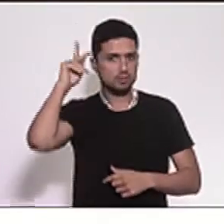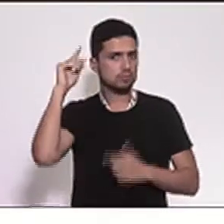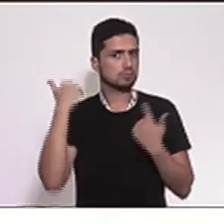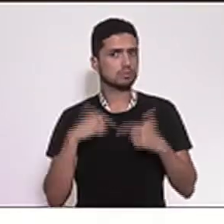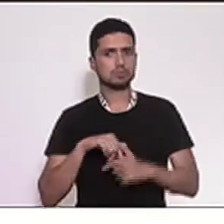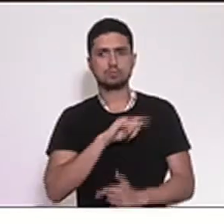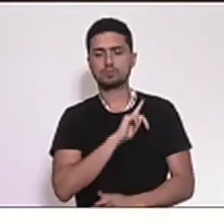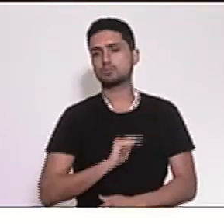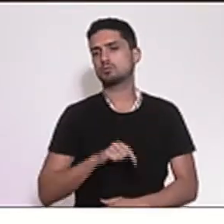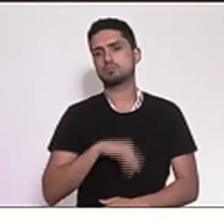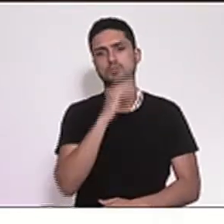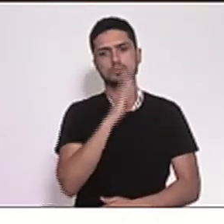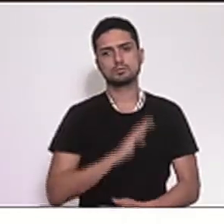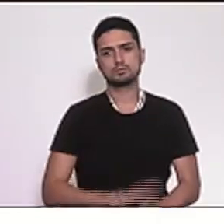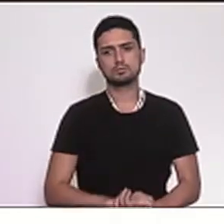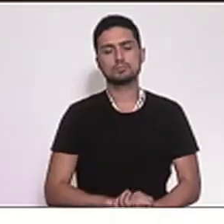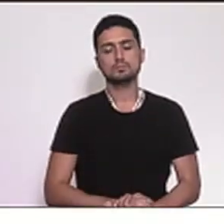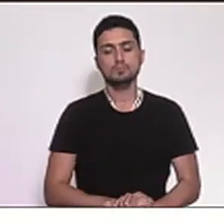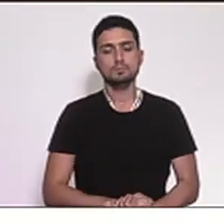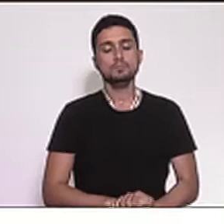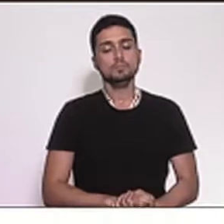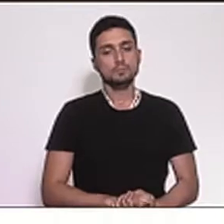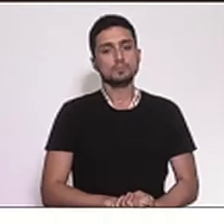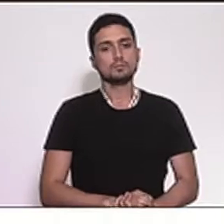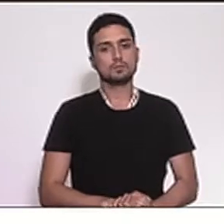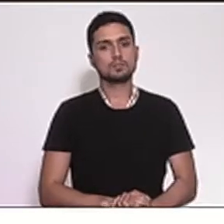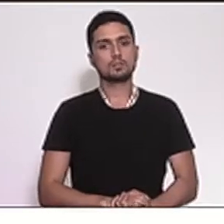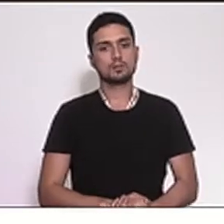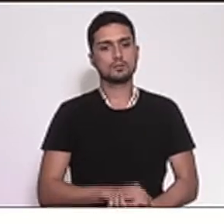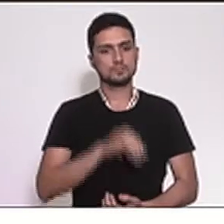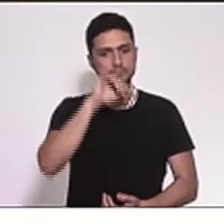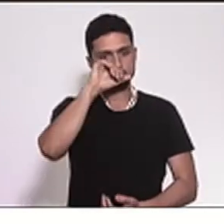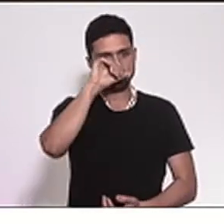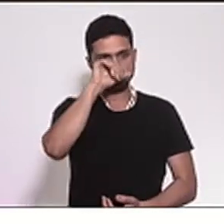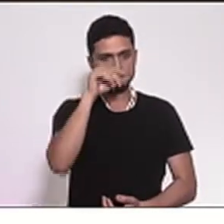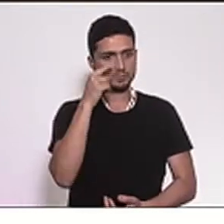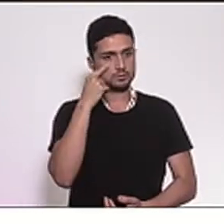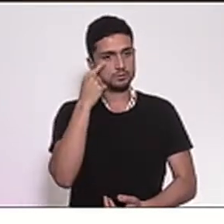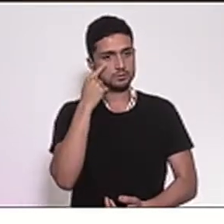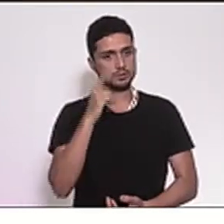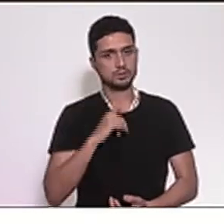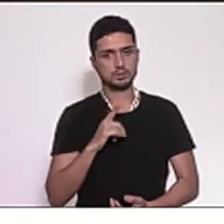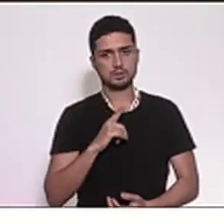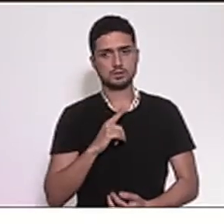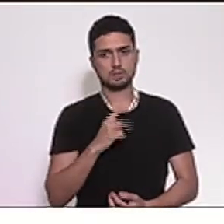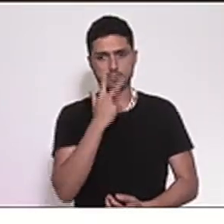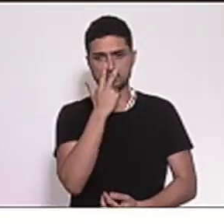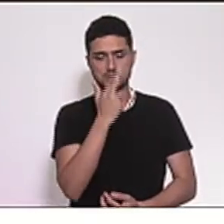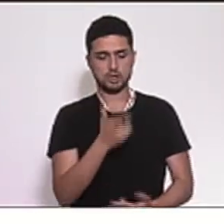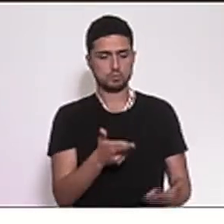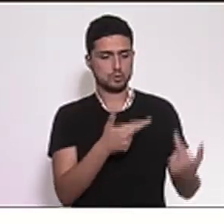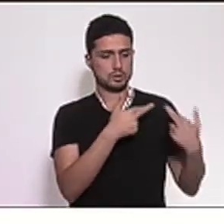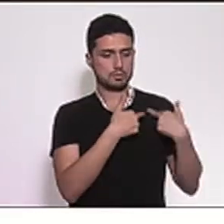Brasil. E a gente tem visto um jogo de transferência de responsabilidades.